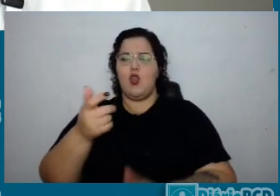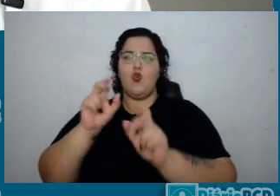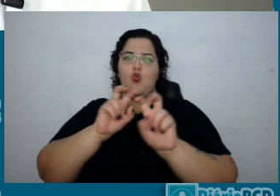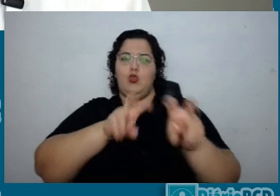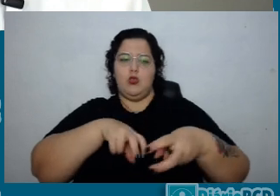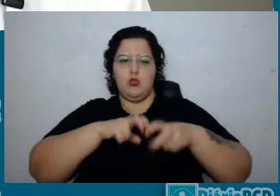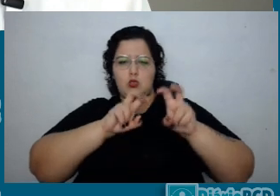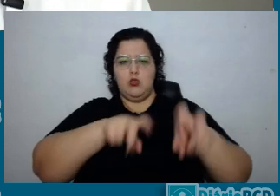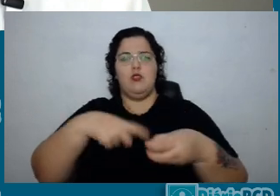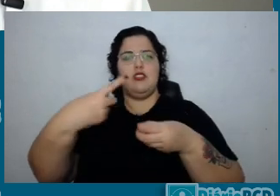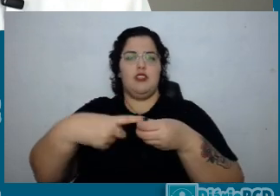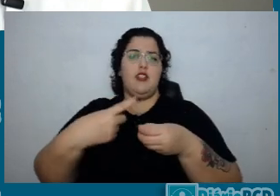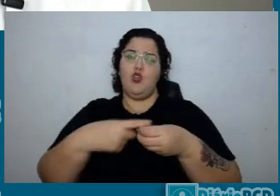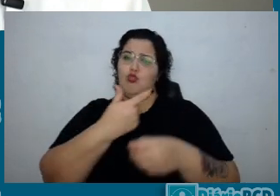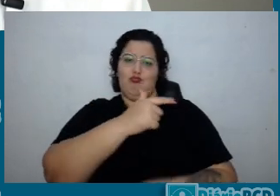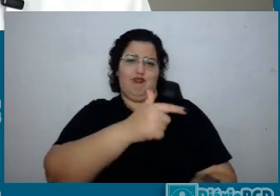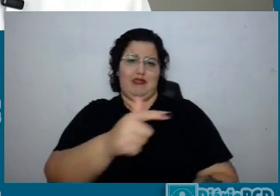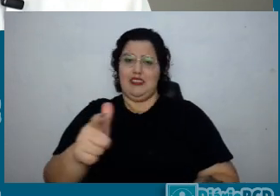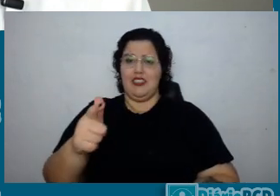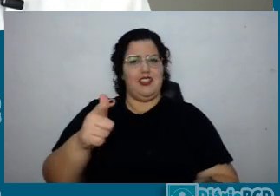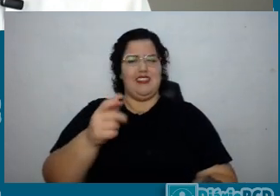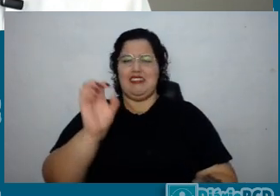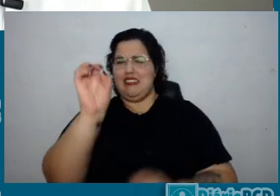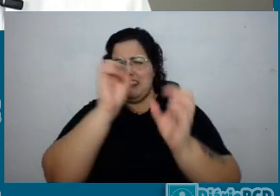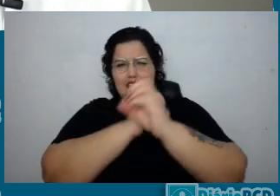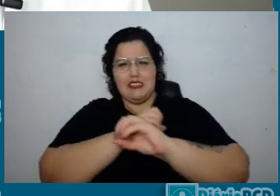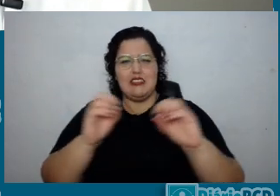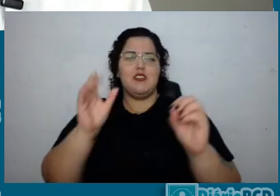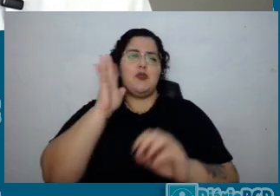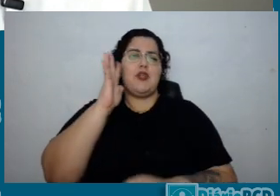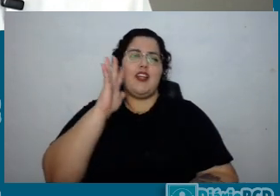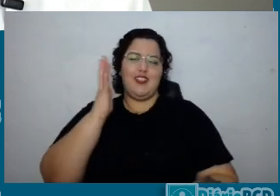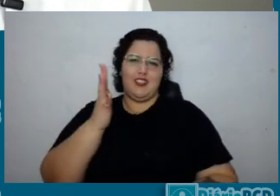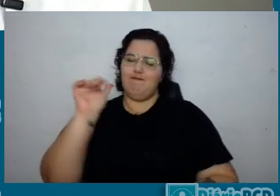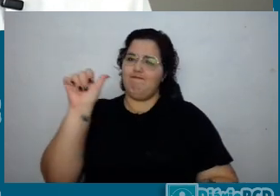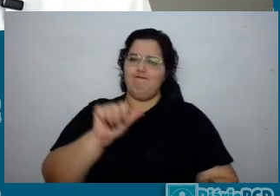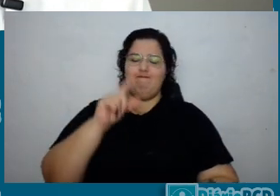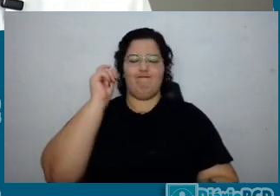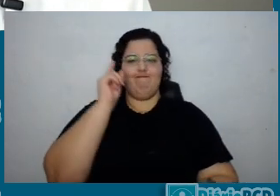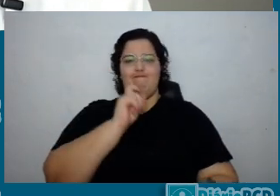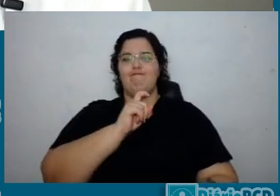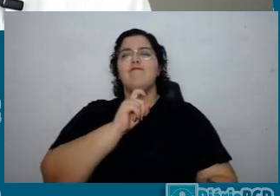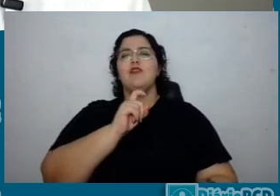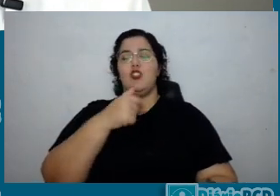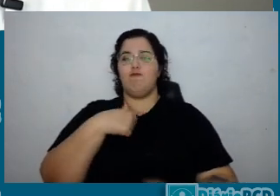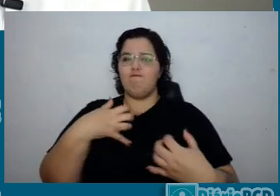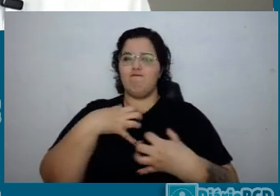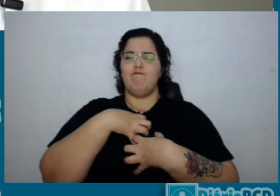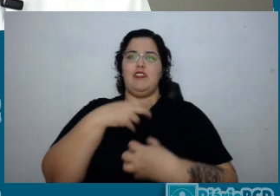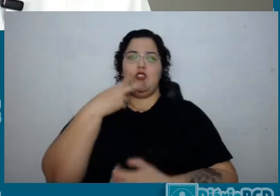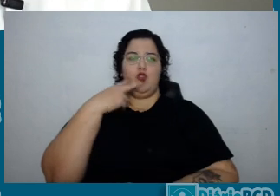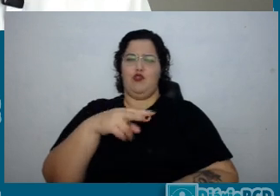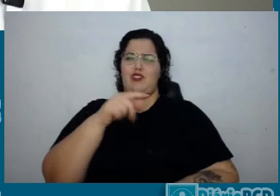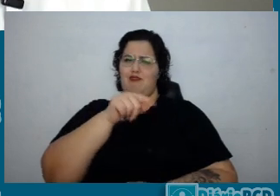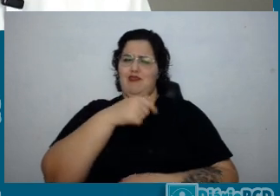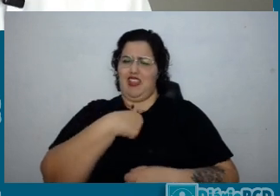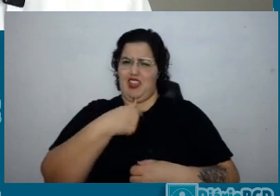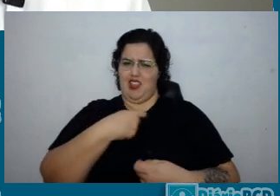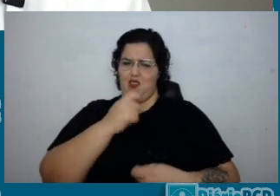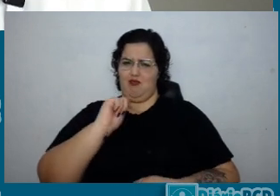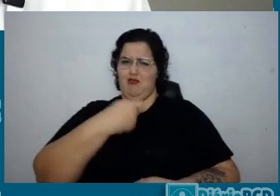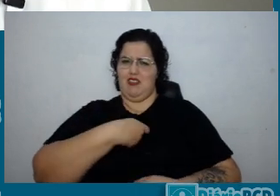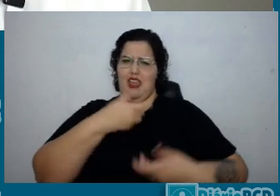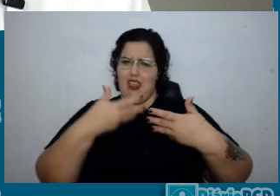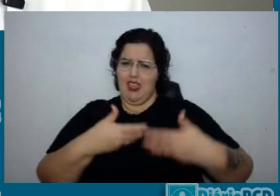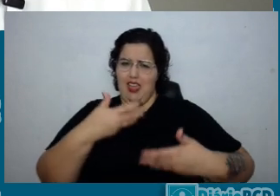né, rurais que ainda estão muito invisibilizados, né? Então, imagina, né, se me indignou receber esse certificado